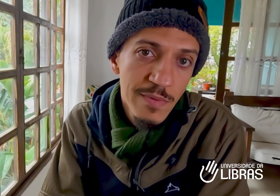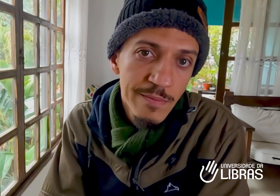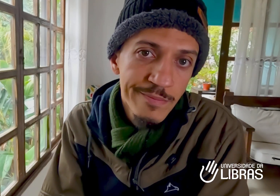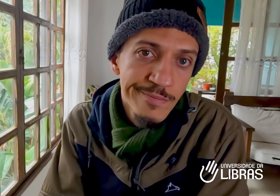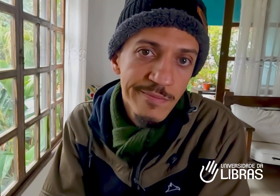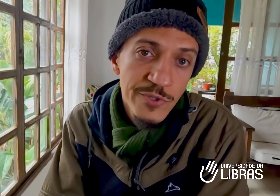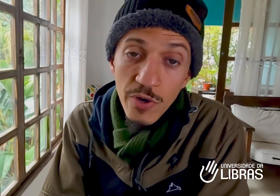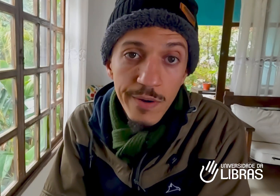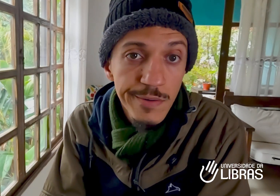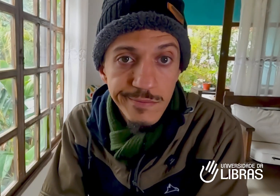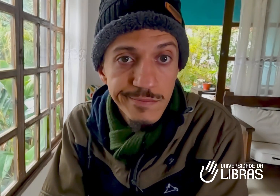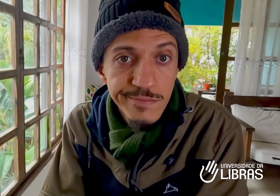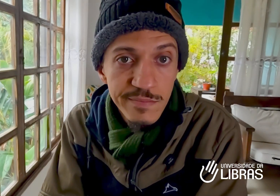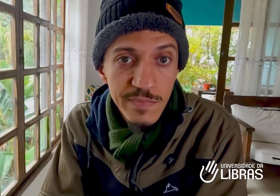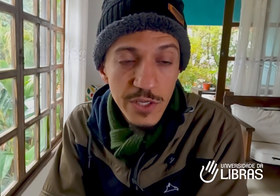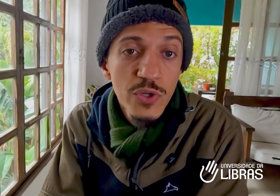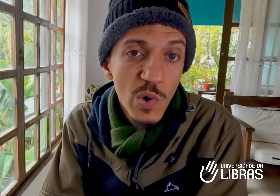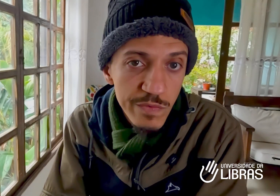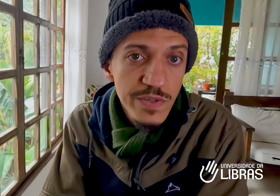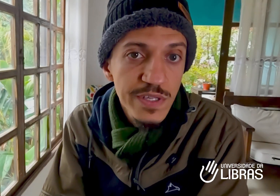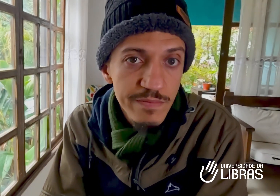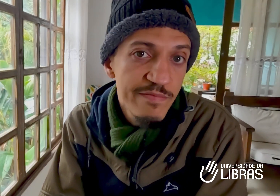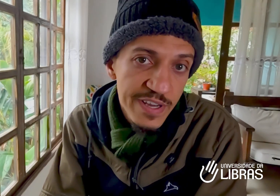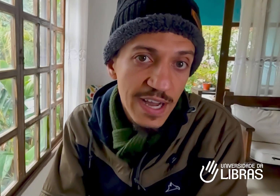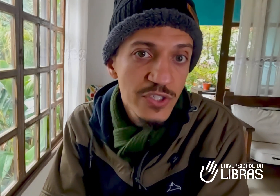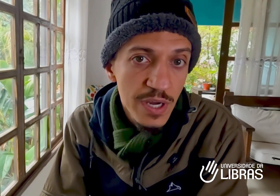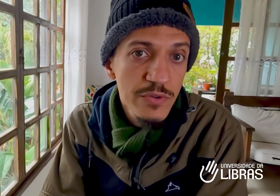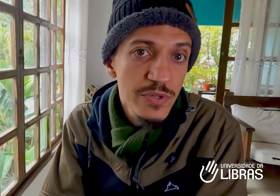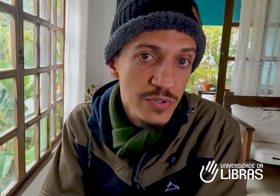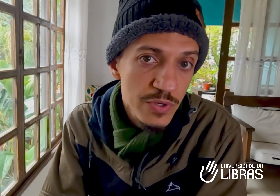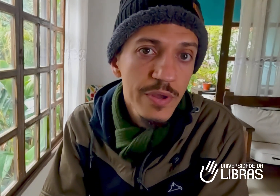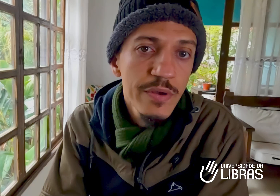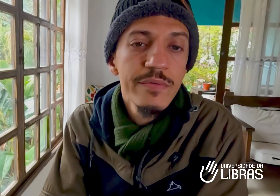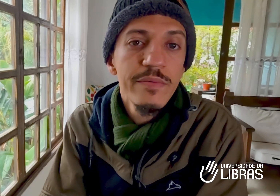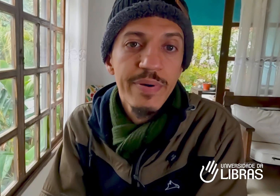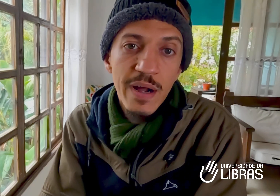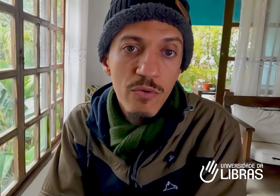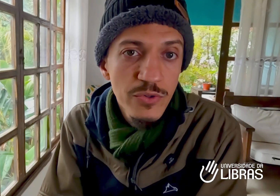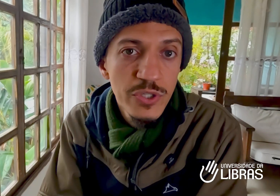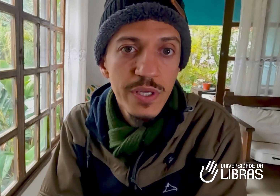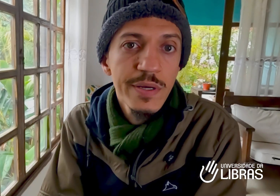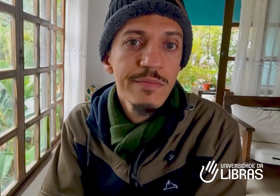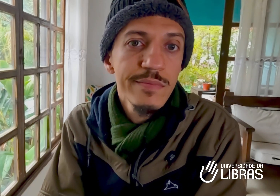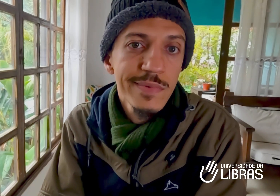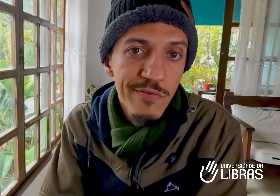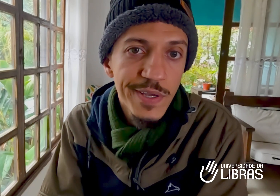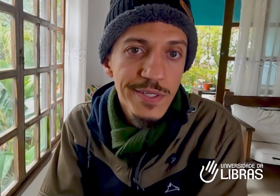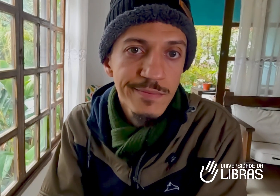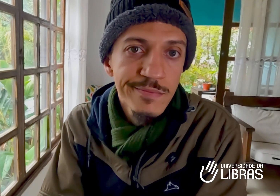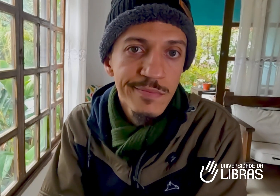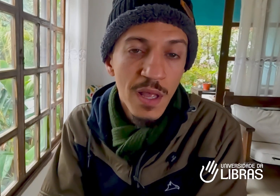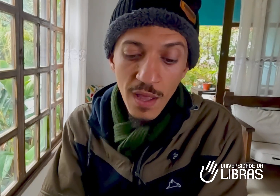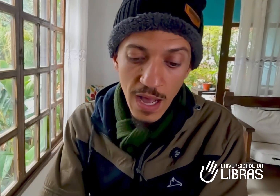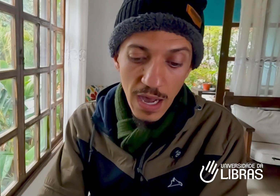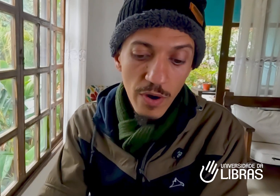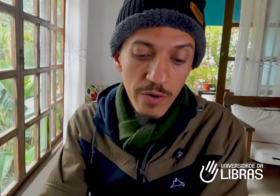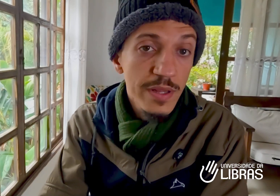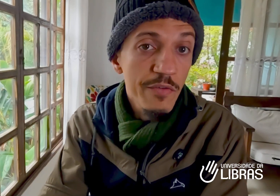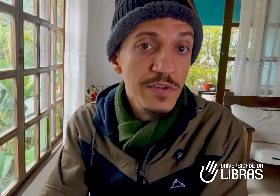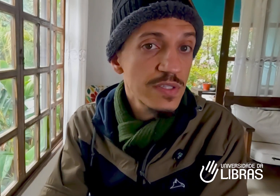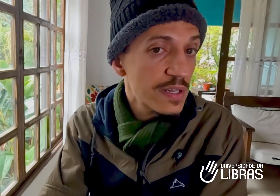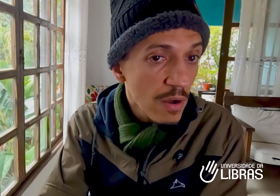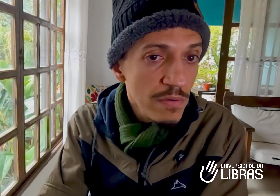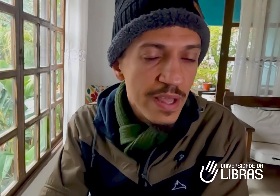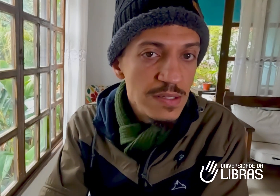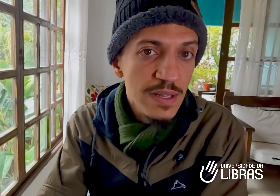mesmo. Só. E de novo você fica adiando o seu sonho para algum dia, talvez. Agora, o que